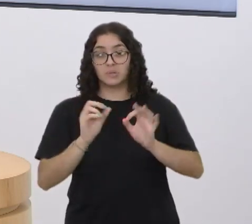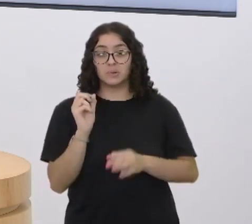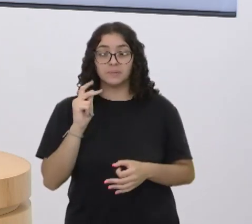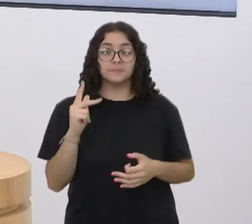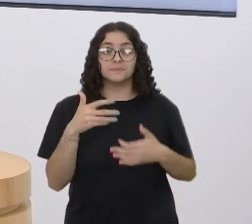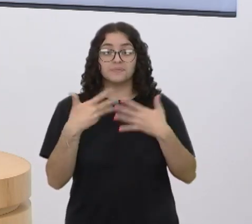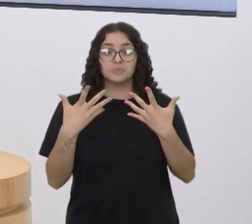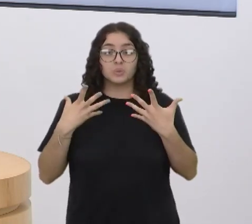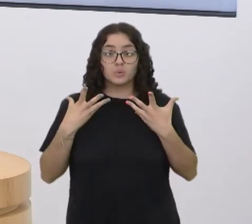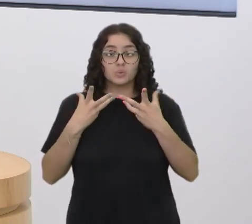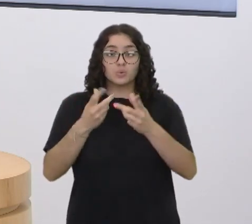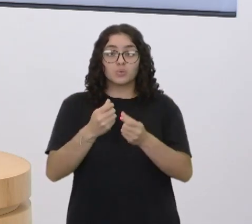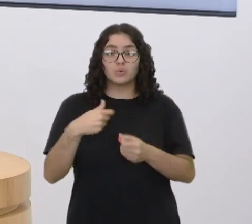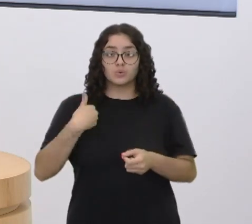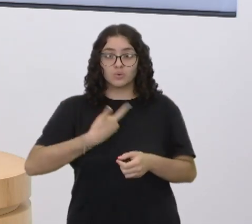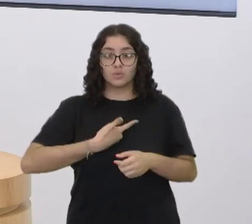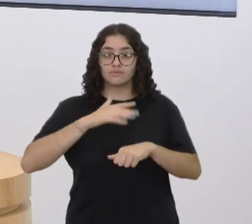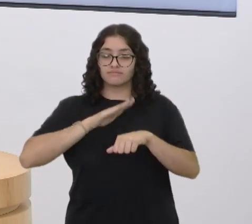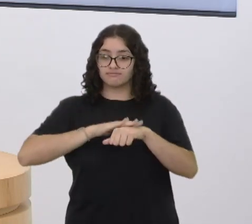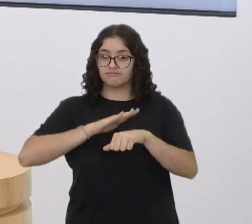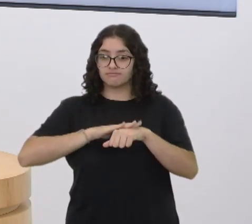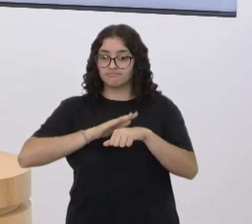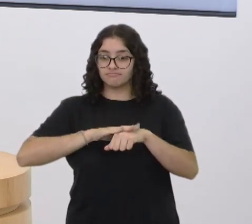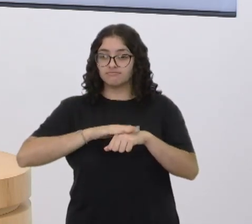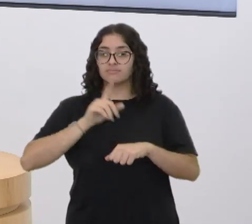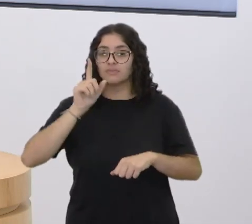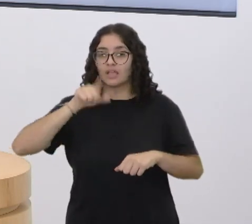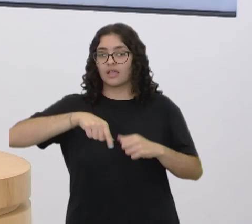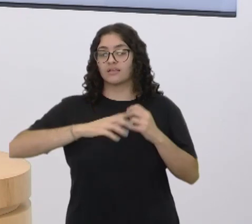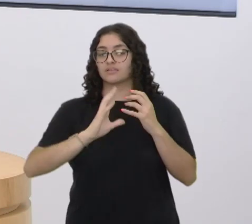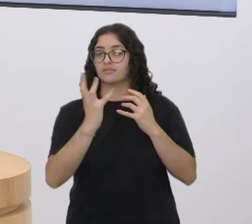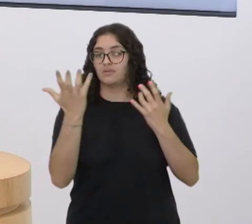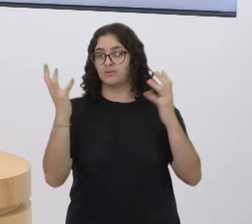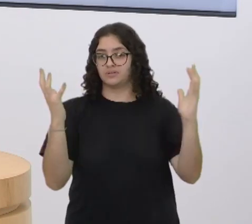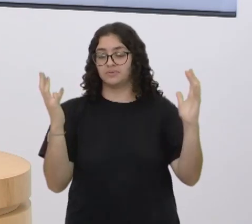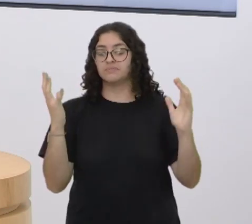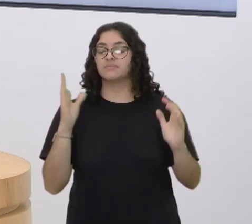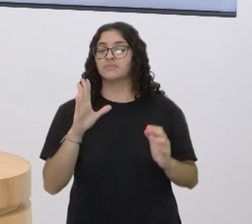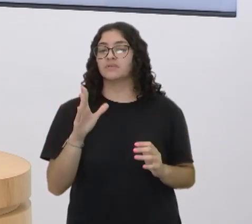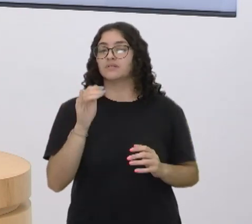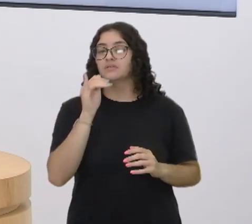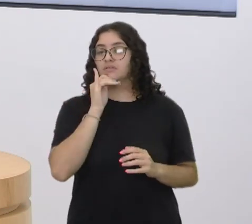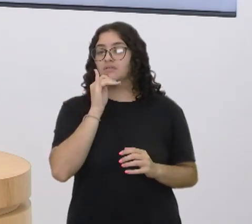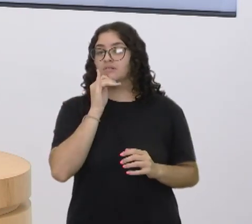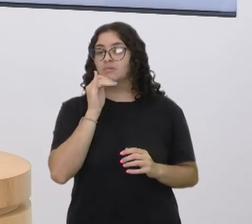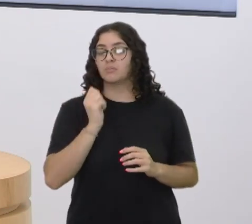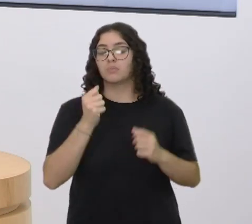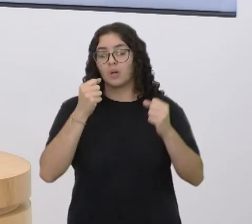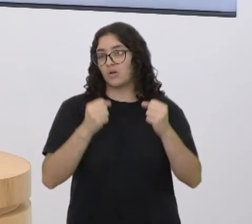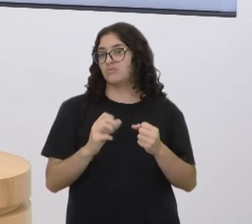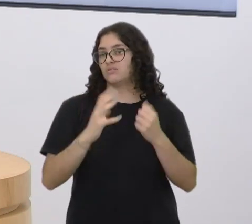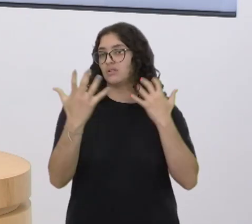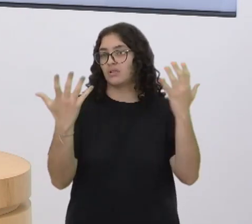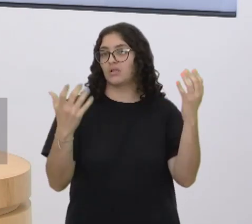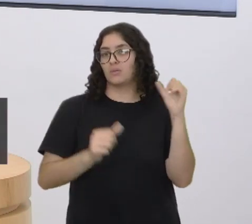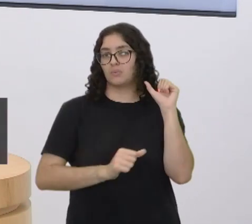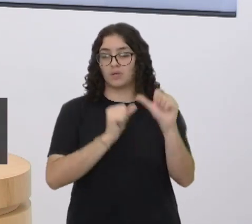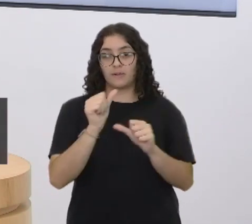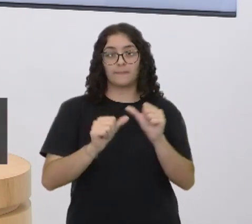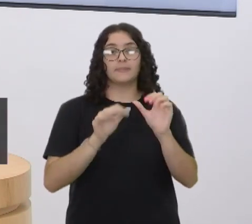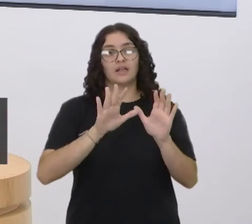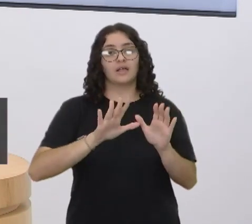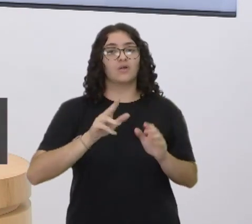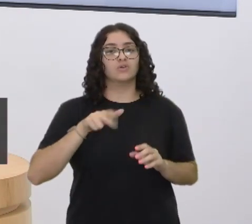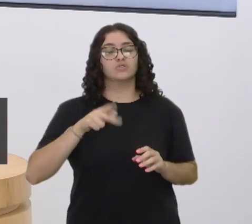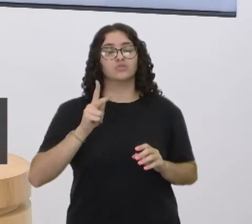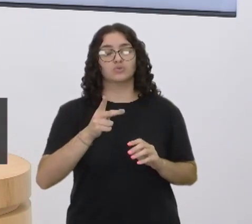tudo ao nosso redor é natureza, tá? Ele pode ser a natureza modificada, mas ainda é natureza.